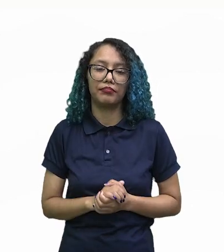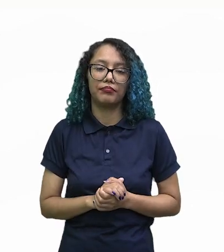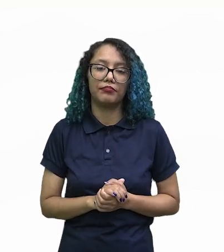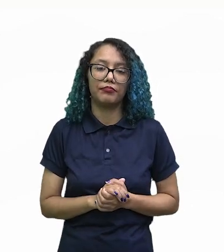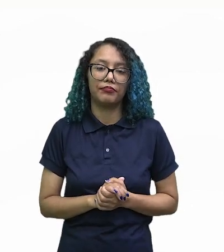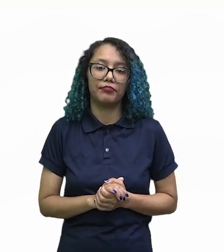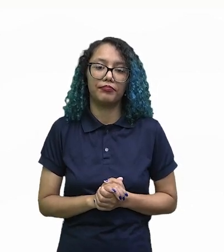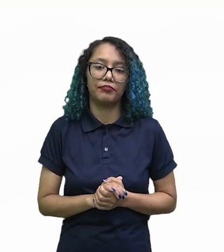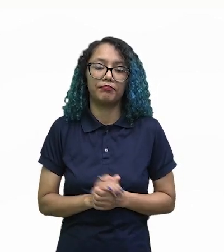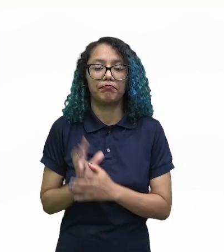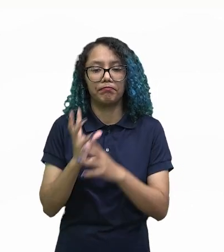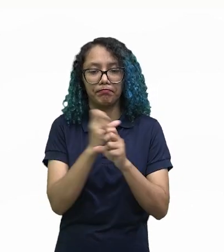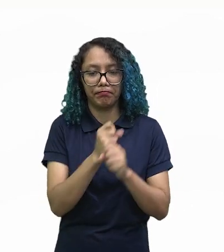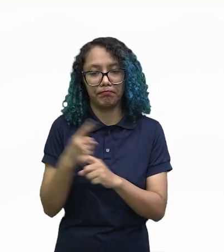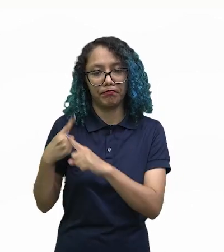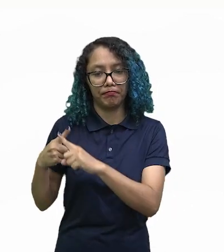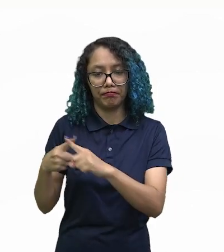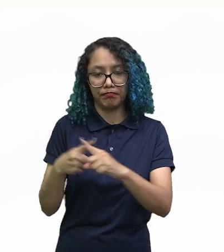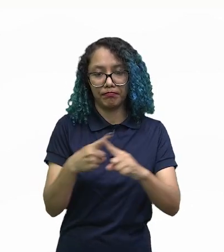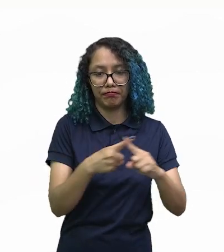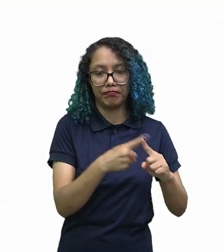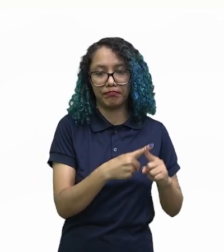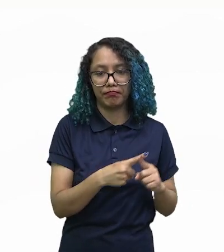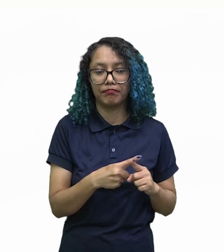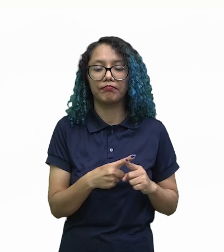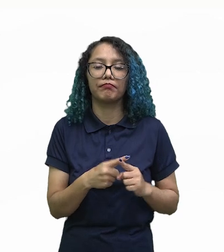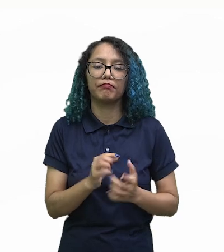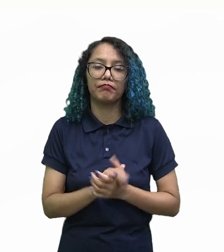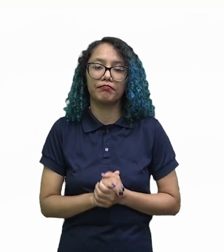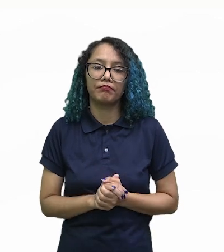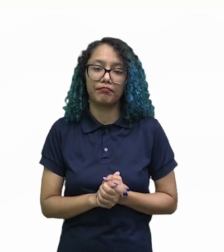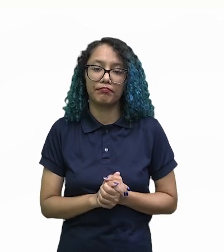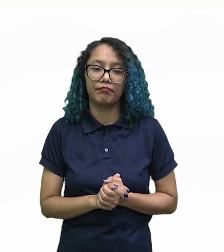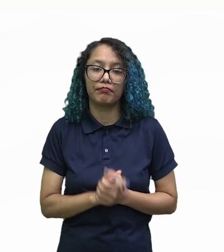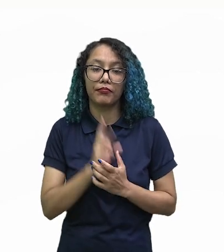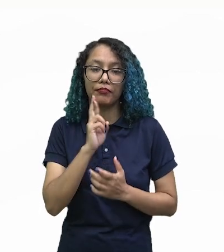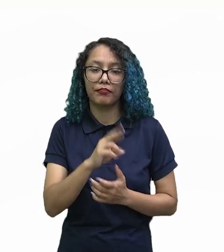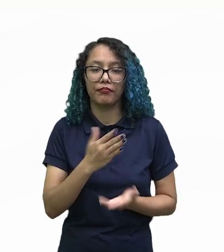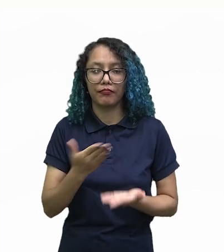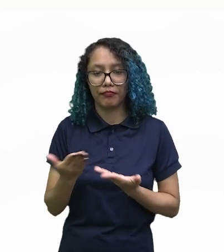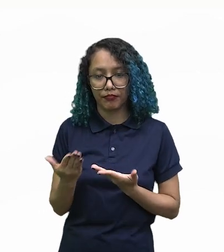faz esse cálculo aí, pois é, se chega ao resultado de